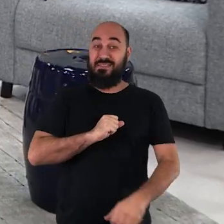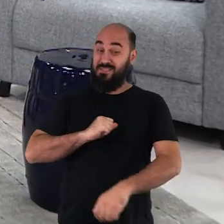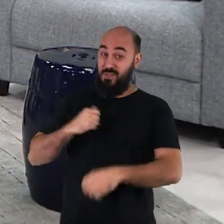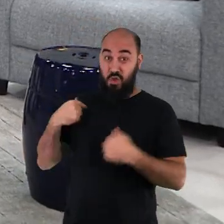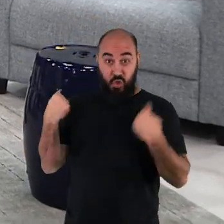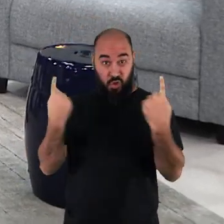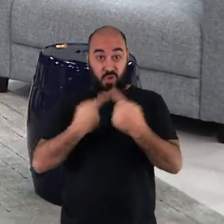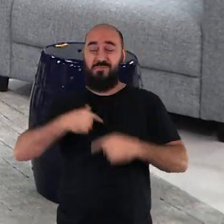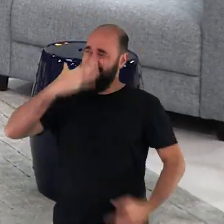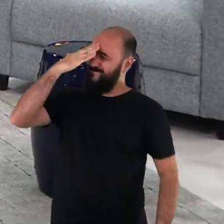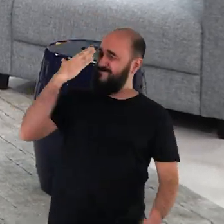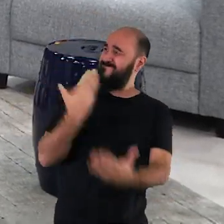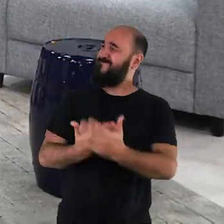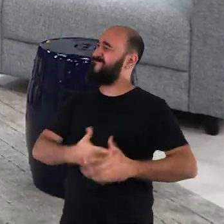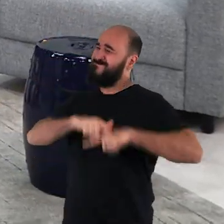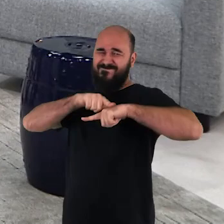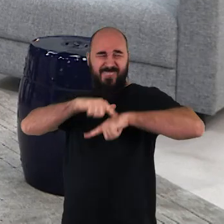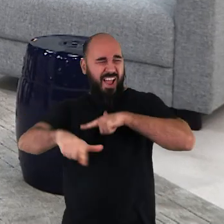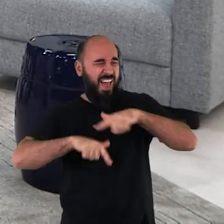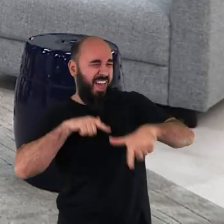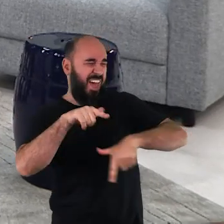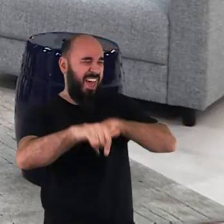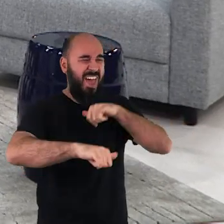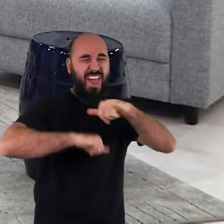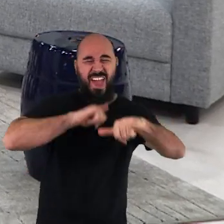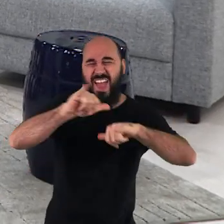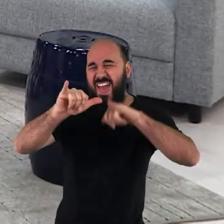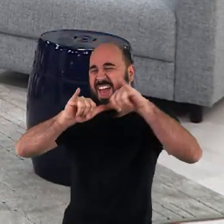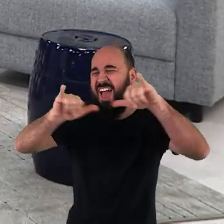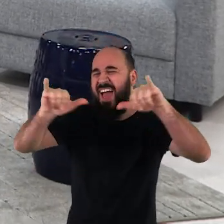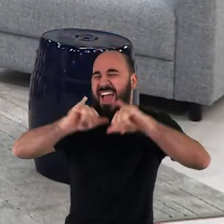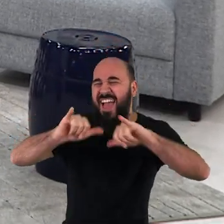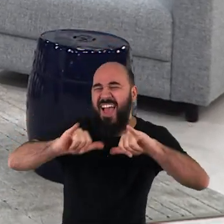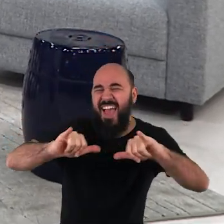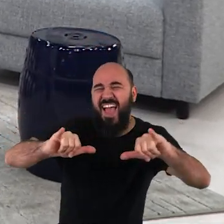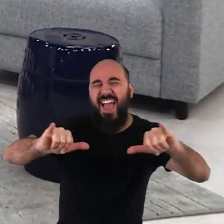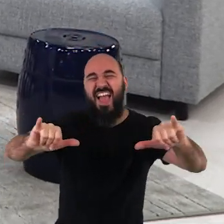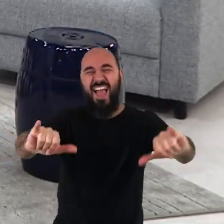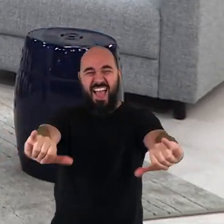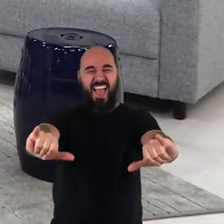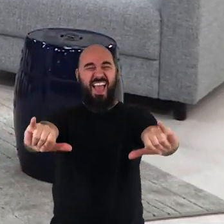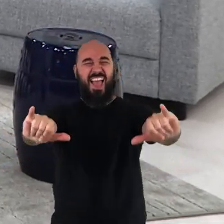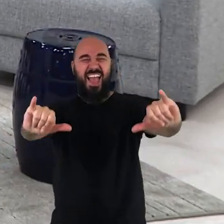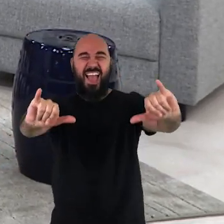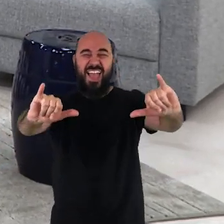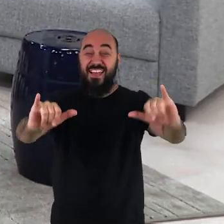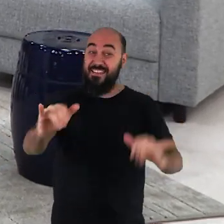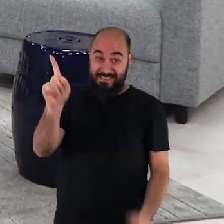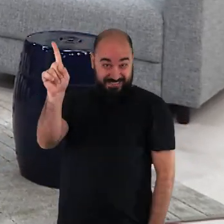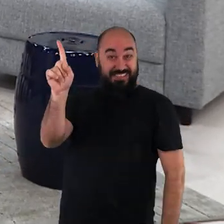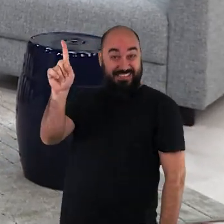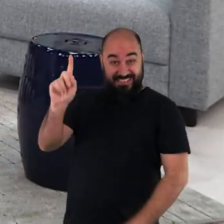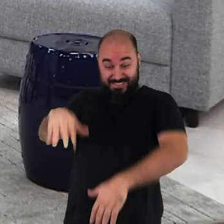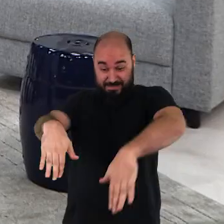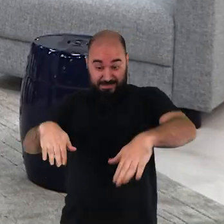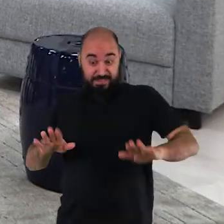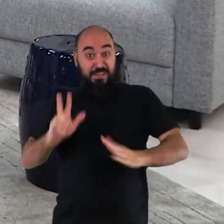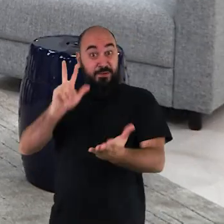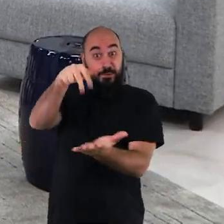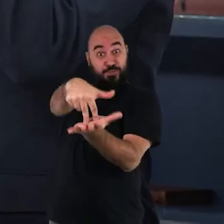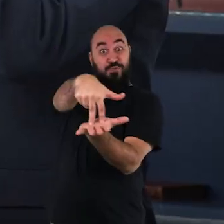trabalhar em teu favor. Seguirá também, Senhor,